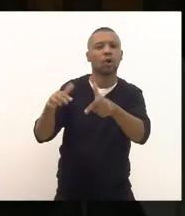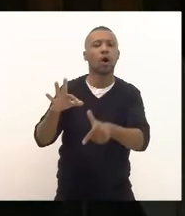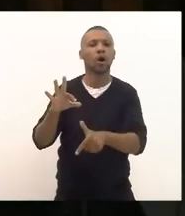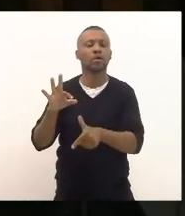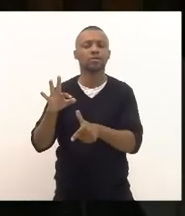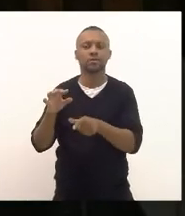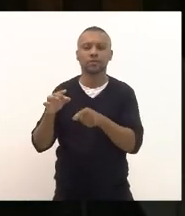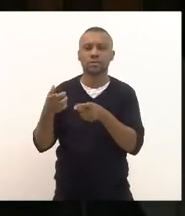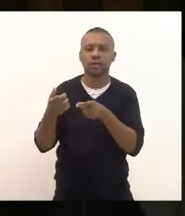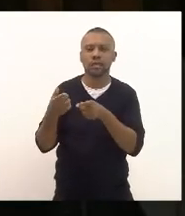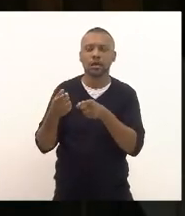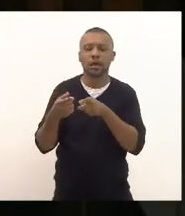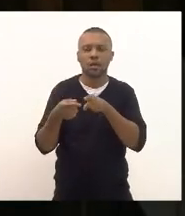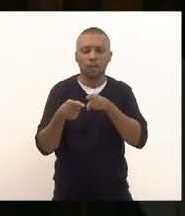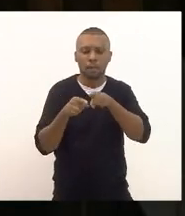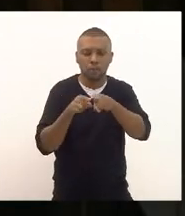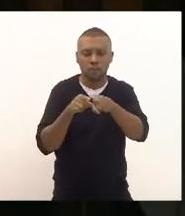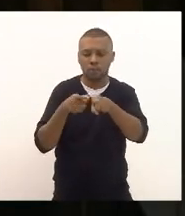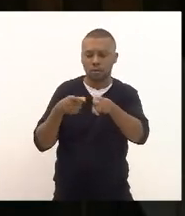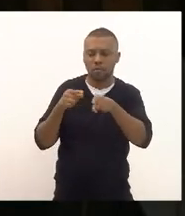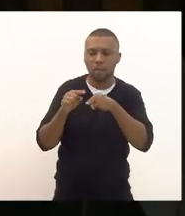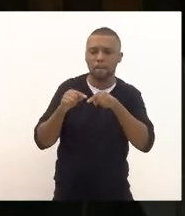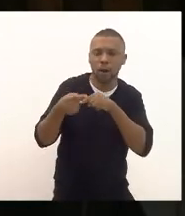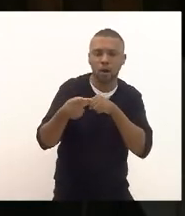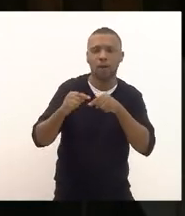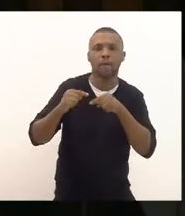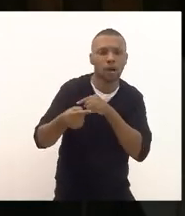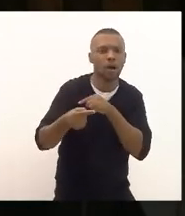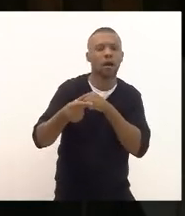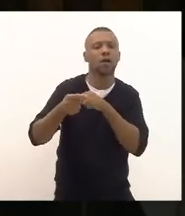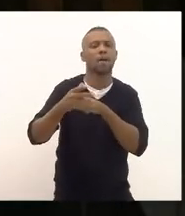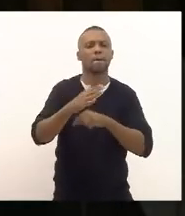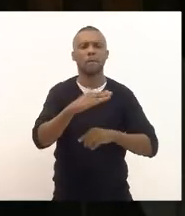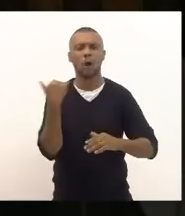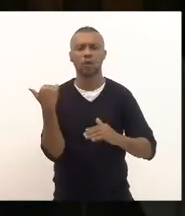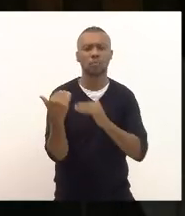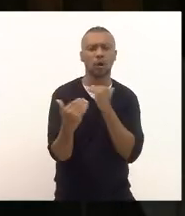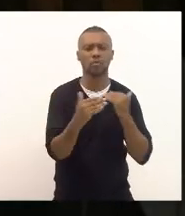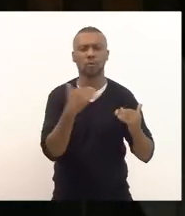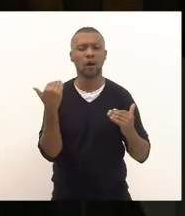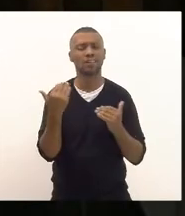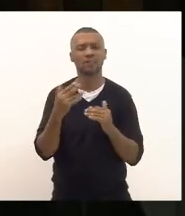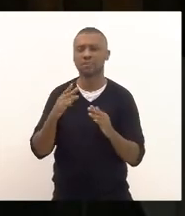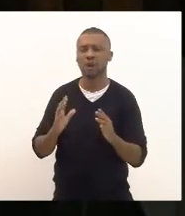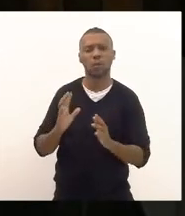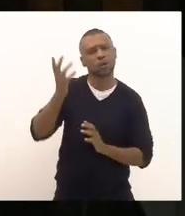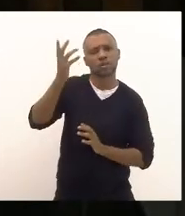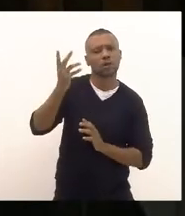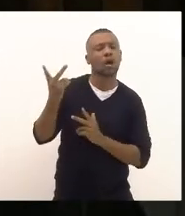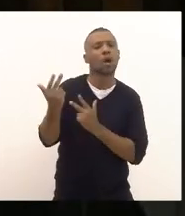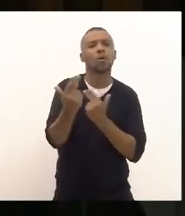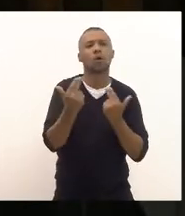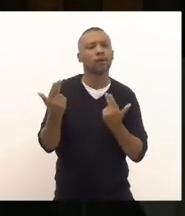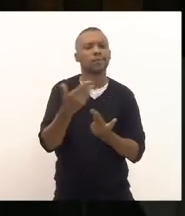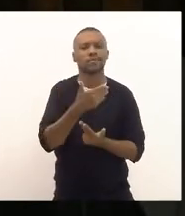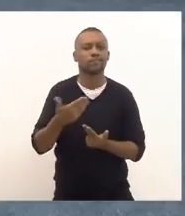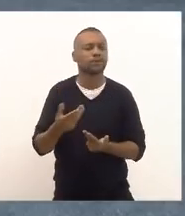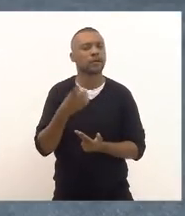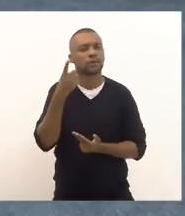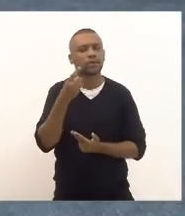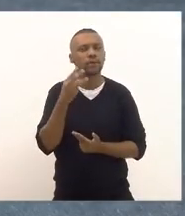consecutivas com tanta tantas mortes como a gente viu nessas últimas ações do plano waldeck